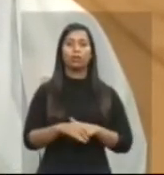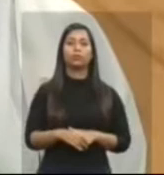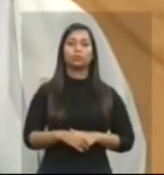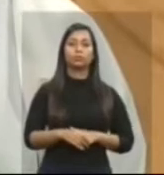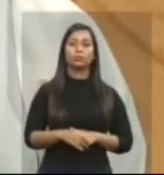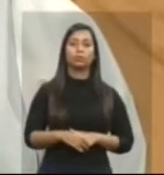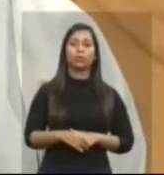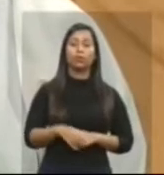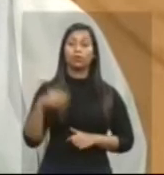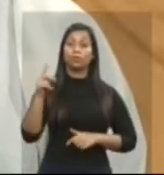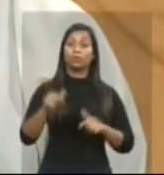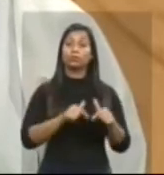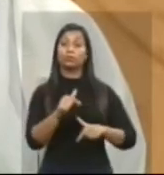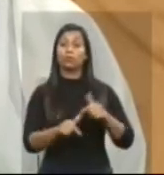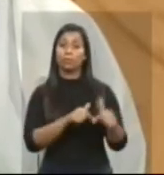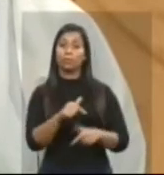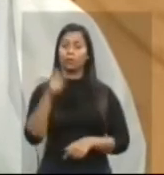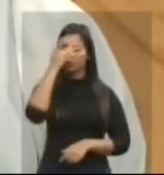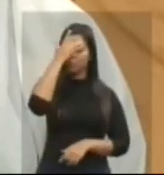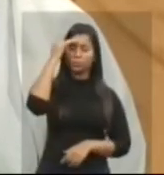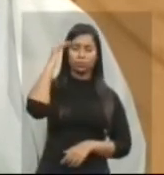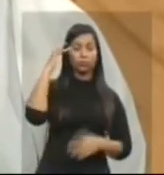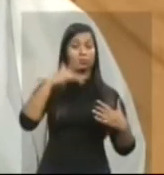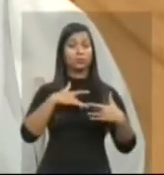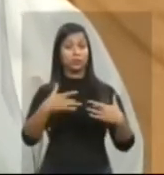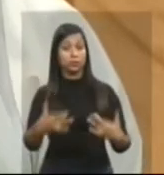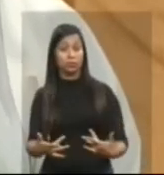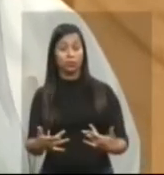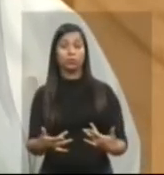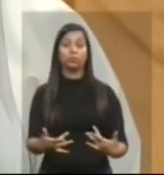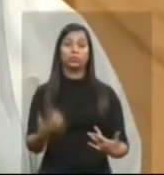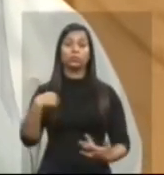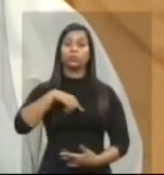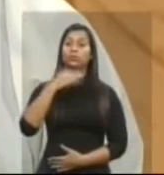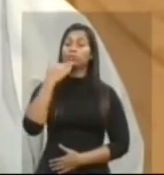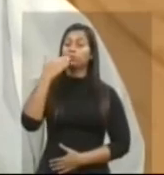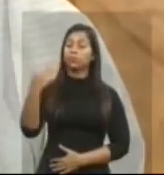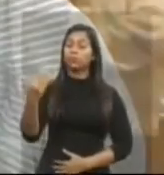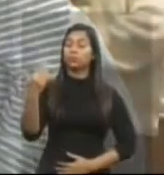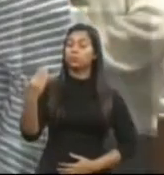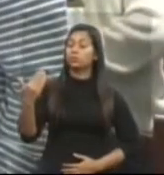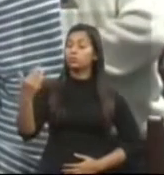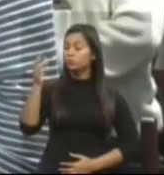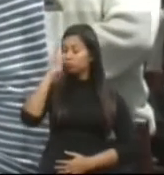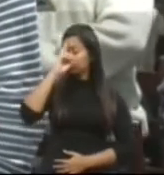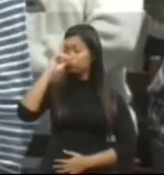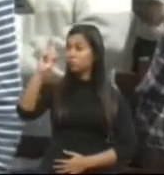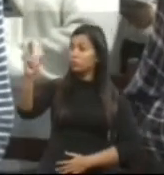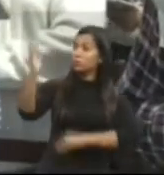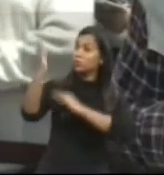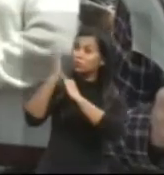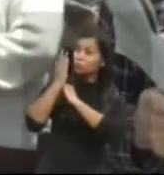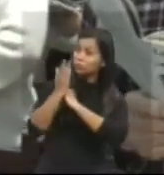ao vosso serviço pessoas generosas. Vos pedimos.